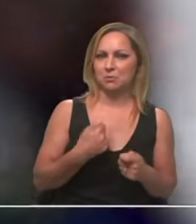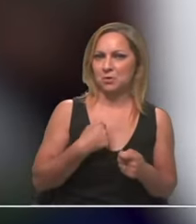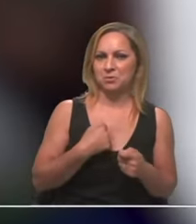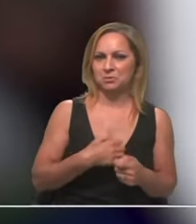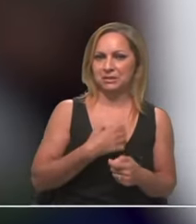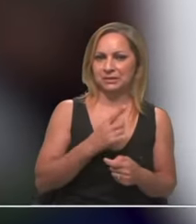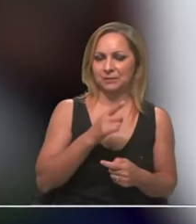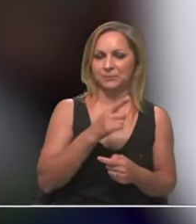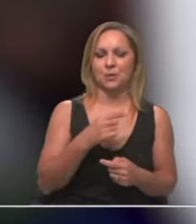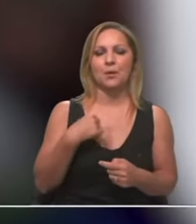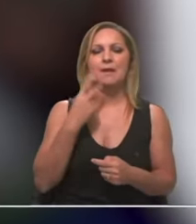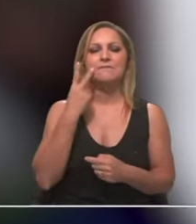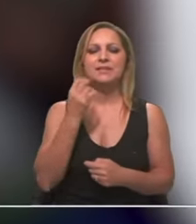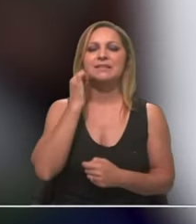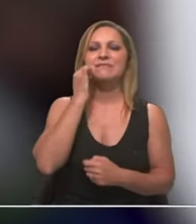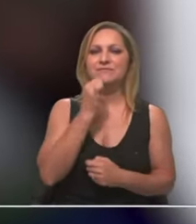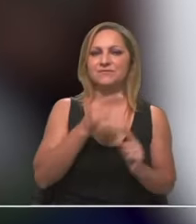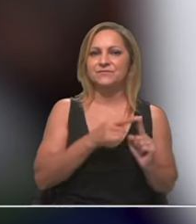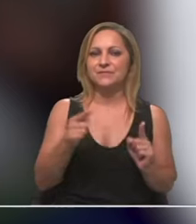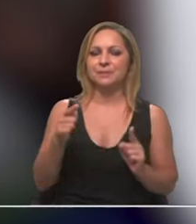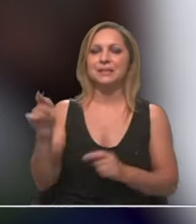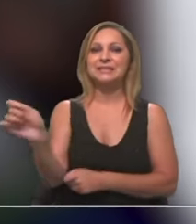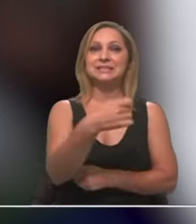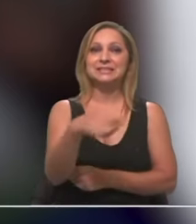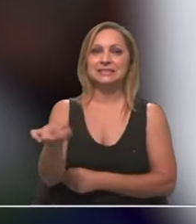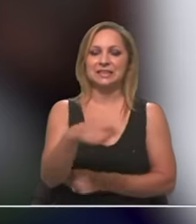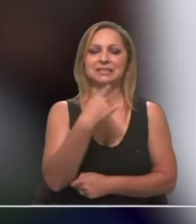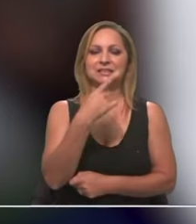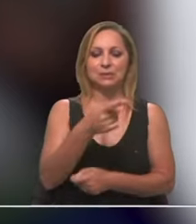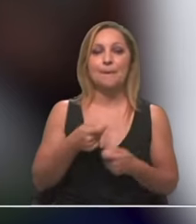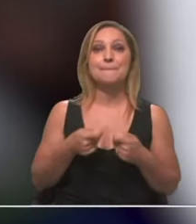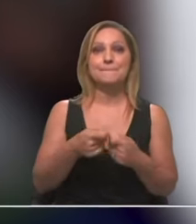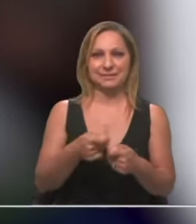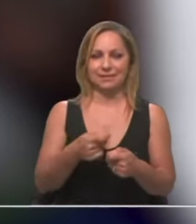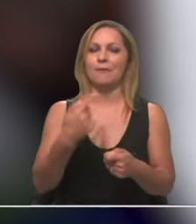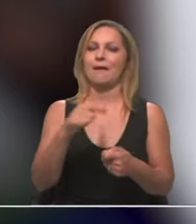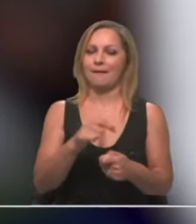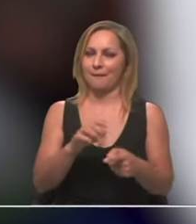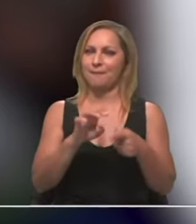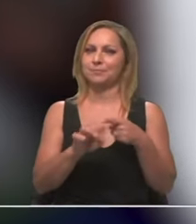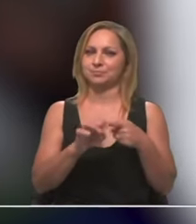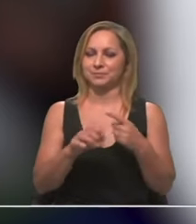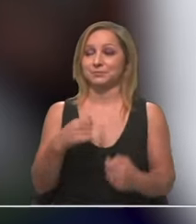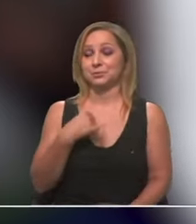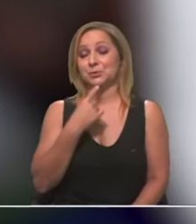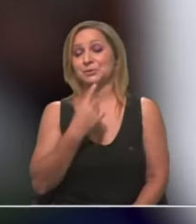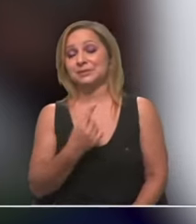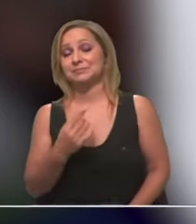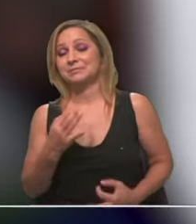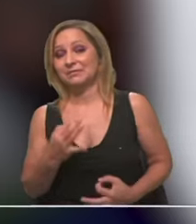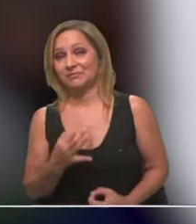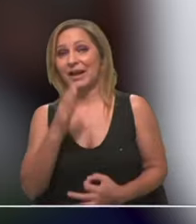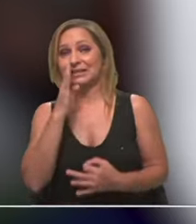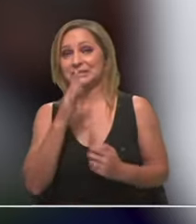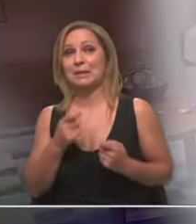do ténis e era muito repetido lá uma frase que era: a pressão é um privilégio. E foi o que eu respondi na altura. Realmente, se há